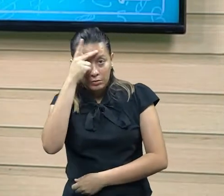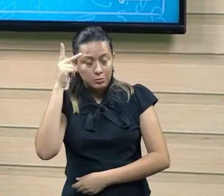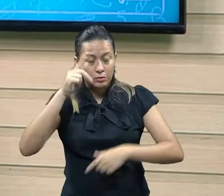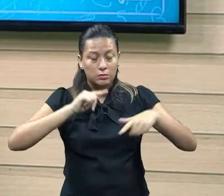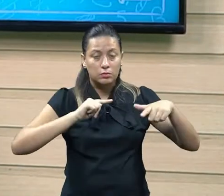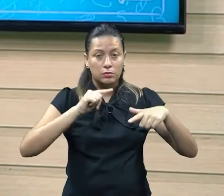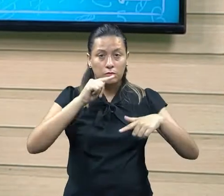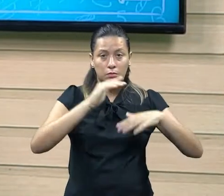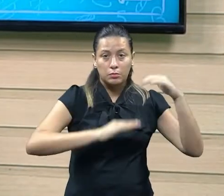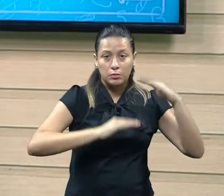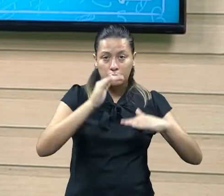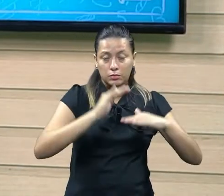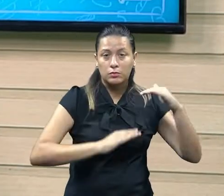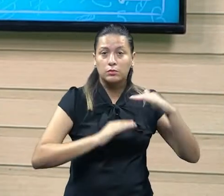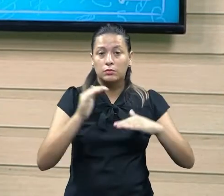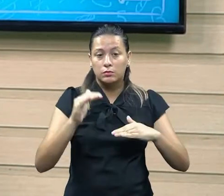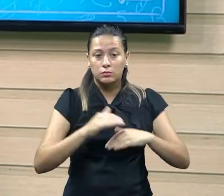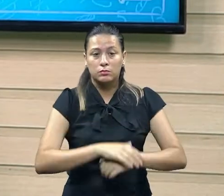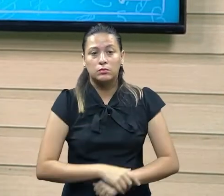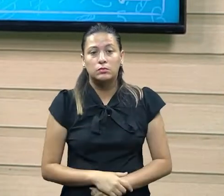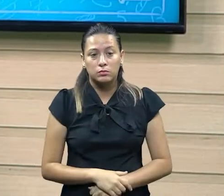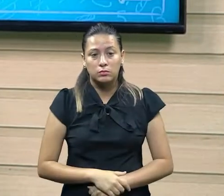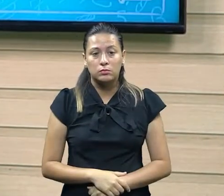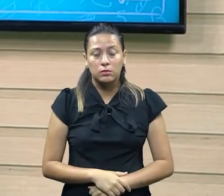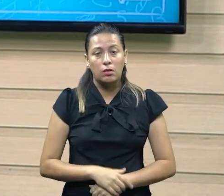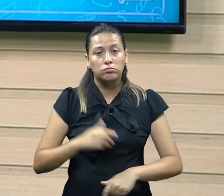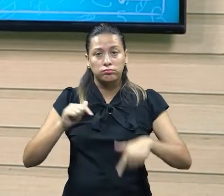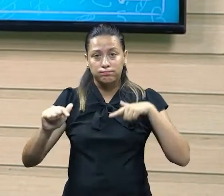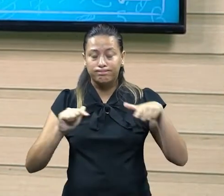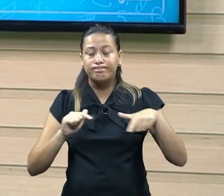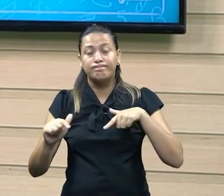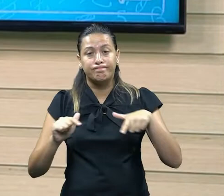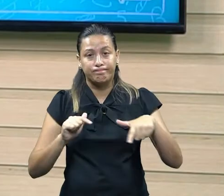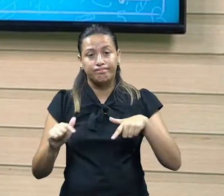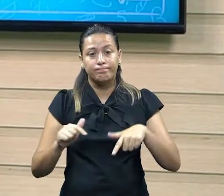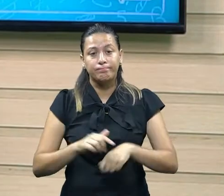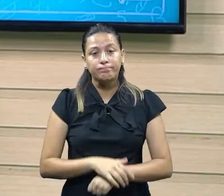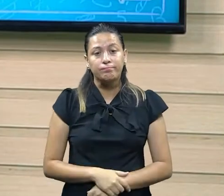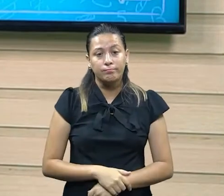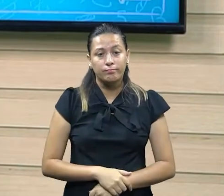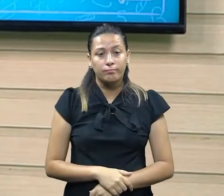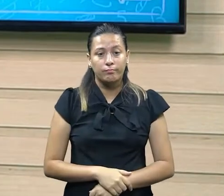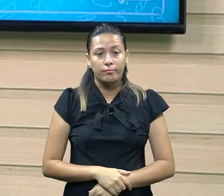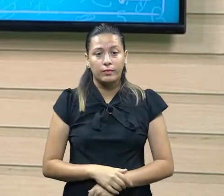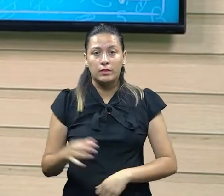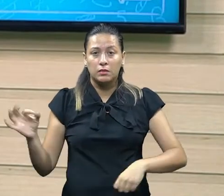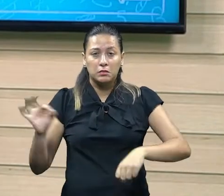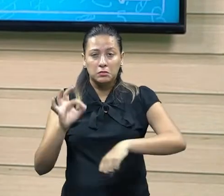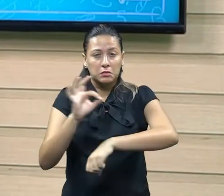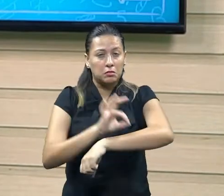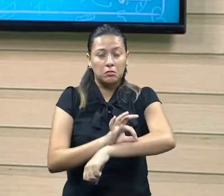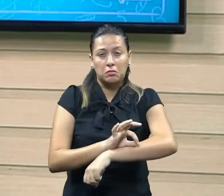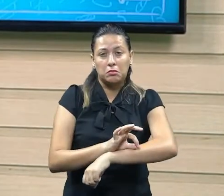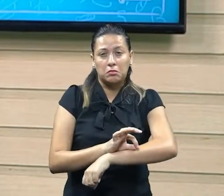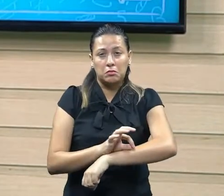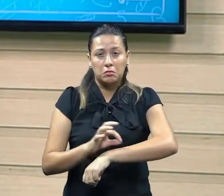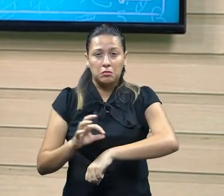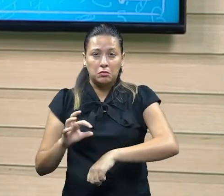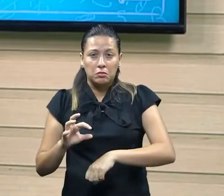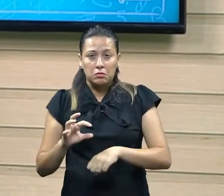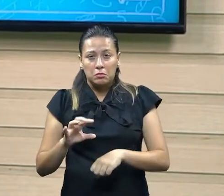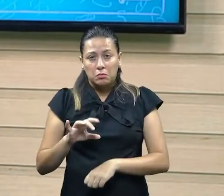expõe quando ele está fazendo uma tarefa. Animais peçonhentos,